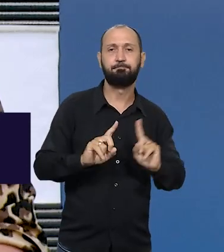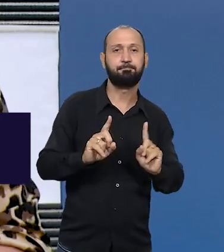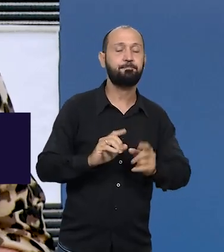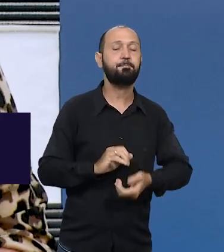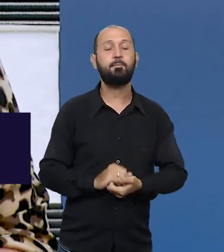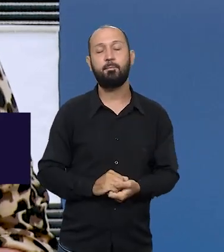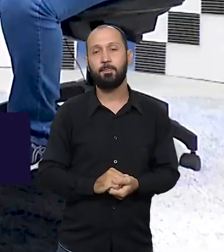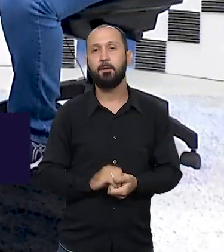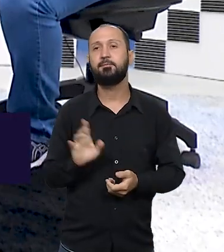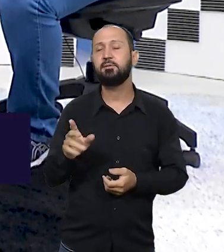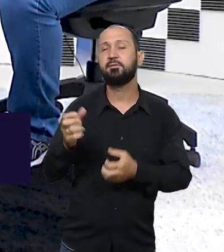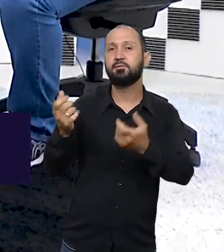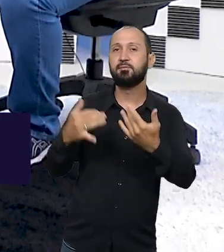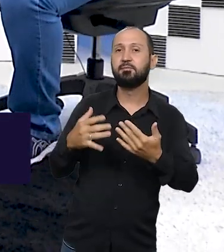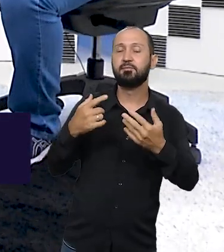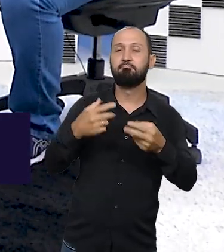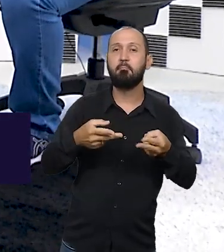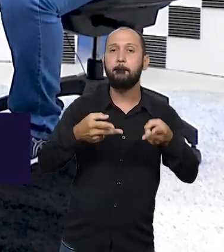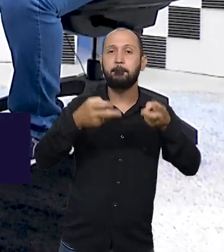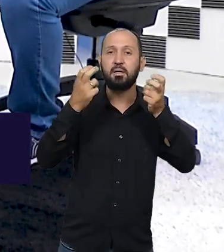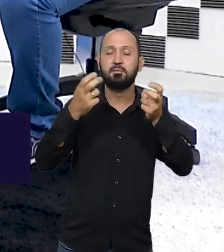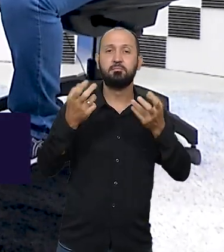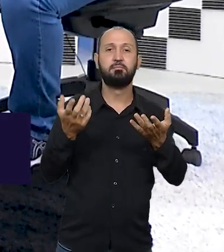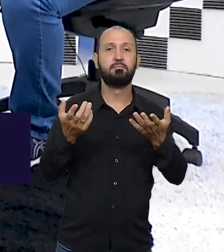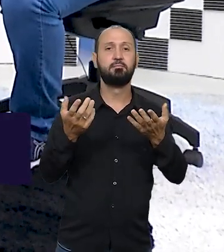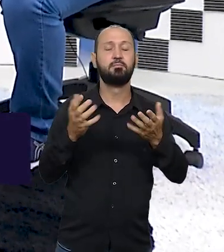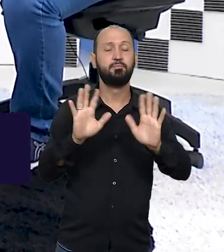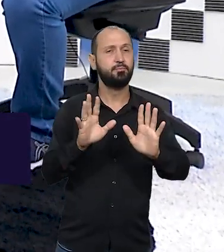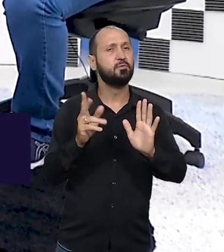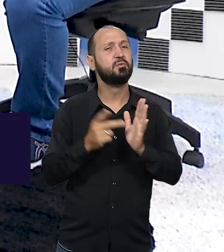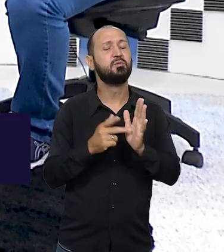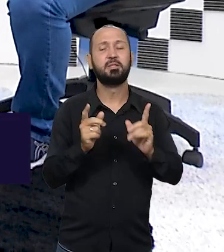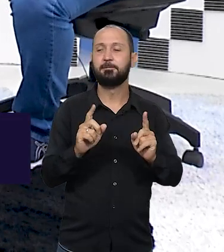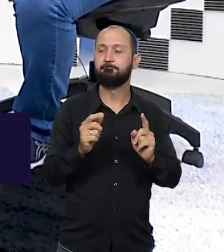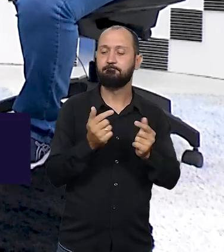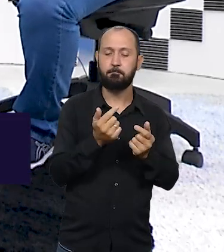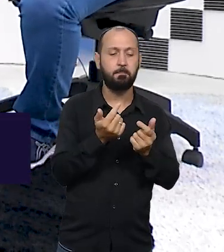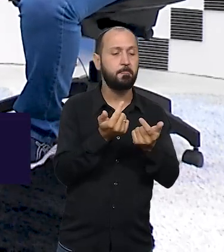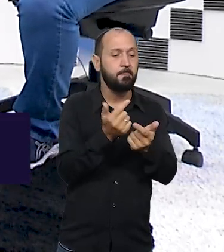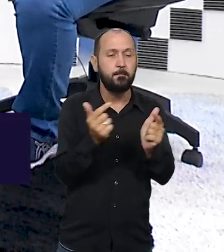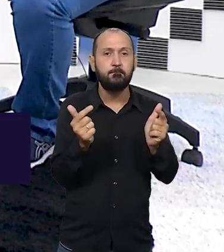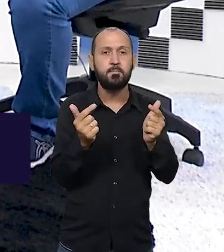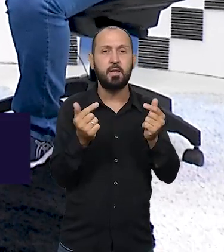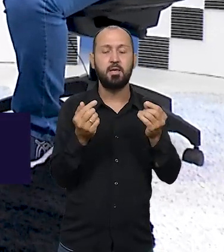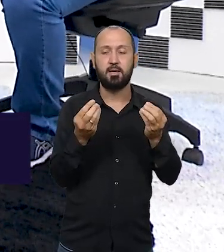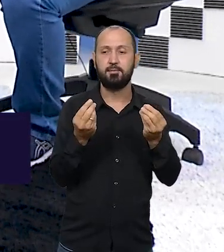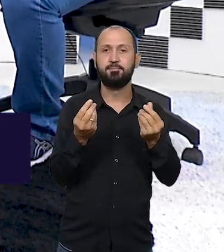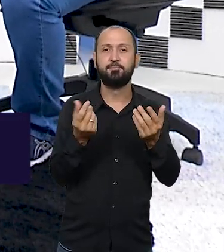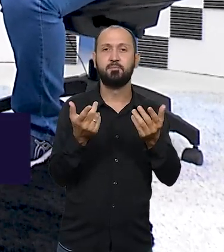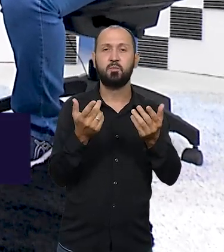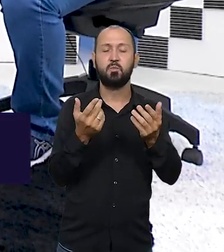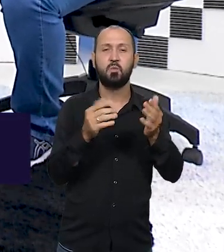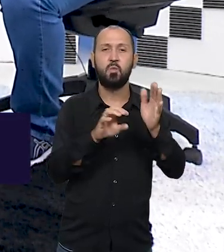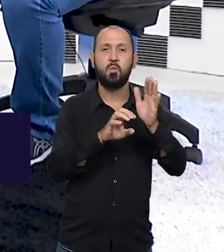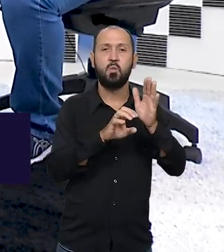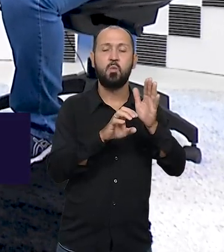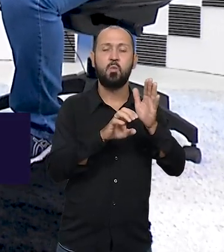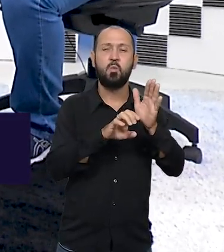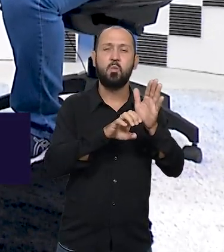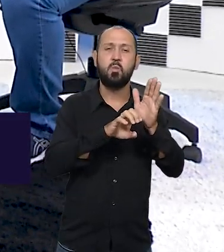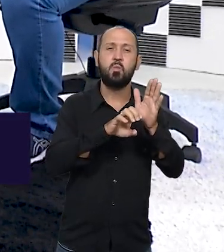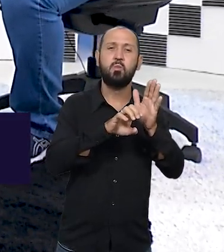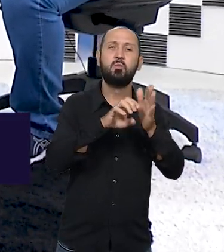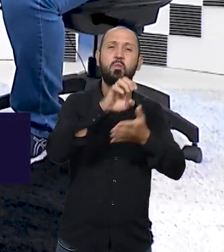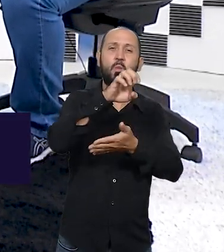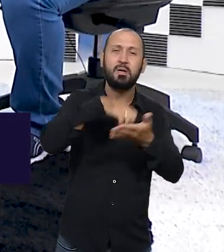diferente ou não. Você falou perceber. Que, na verdade, não existe um exame